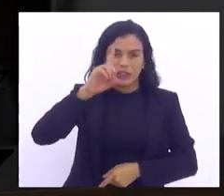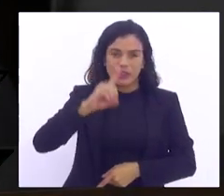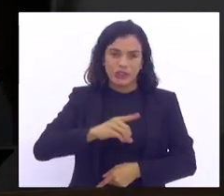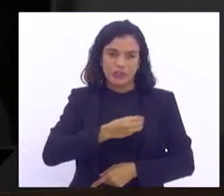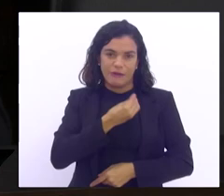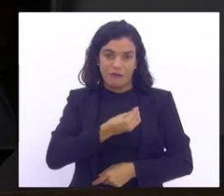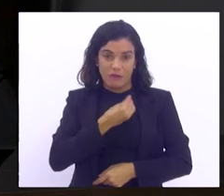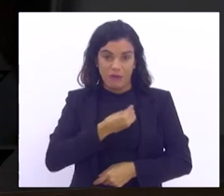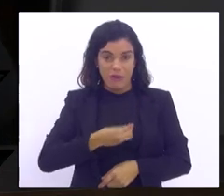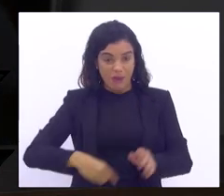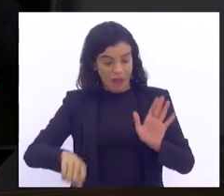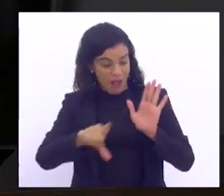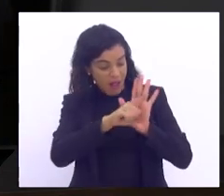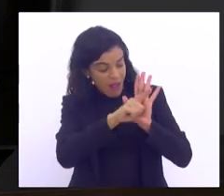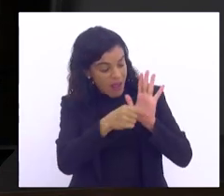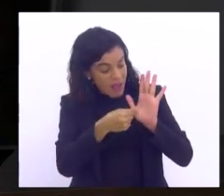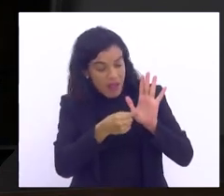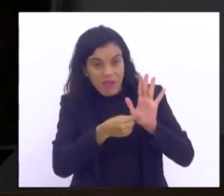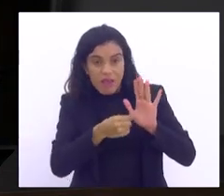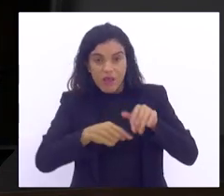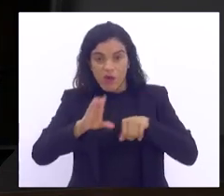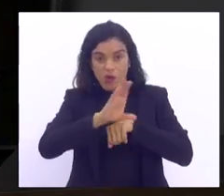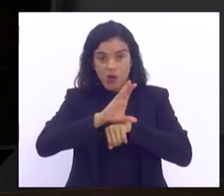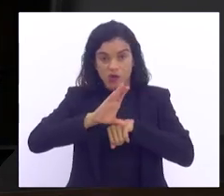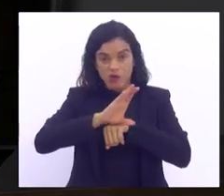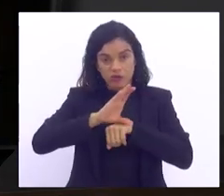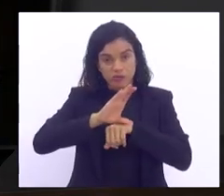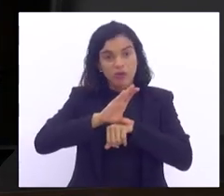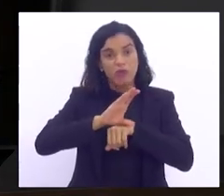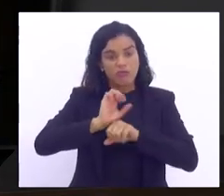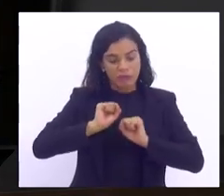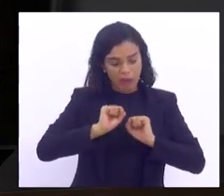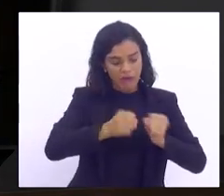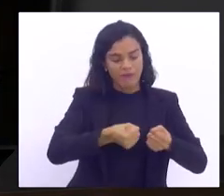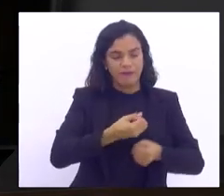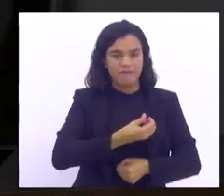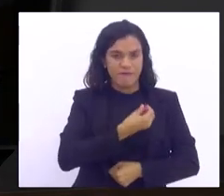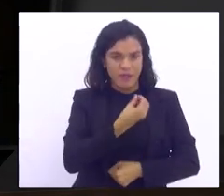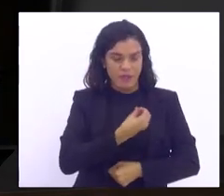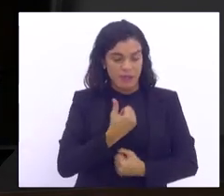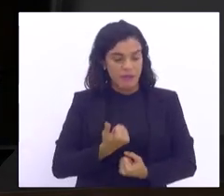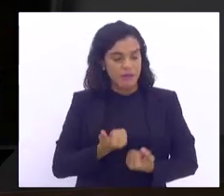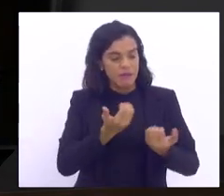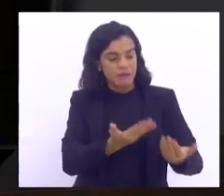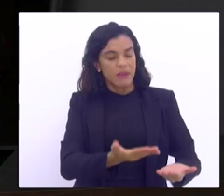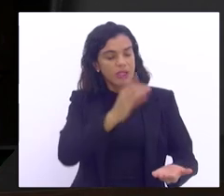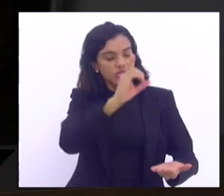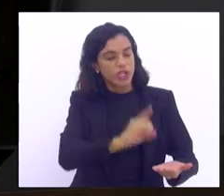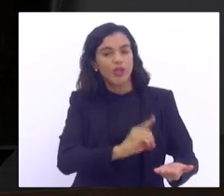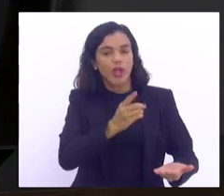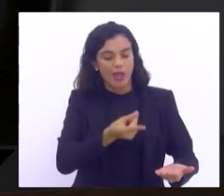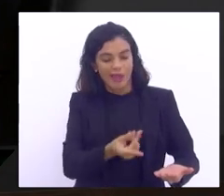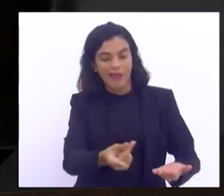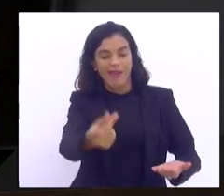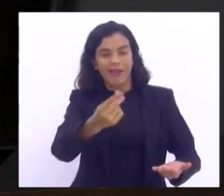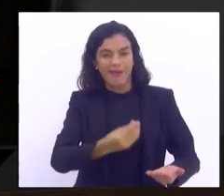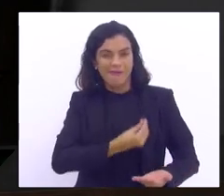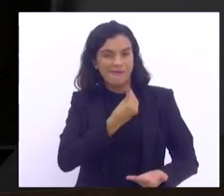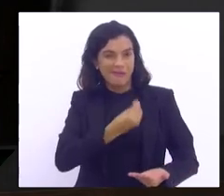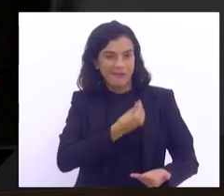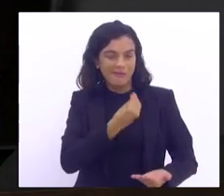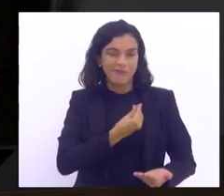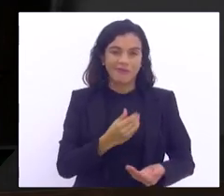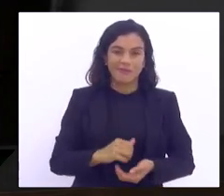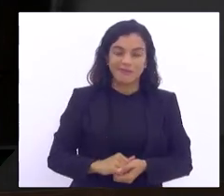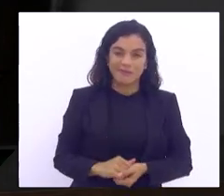ela precisa ser algo que converge para a vida e dá direito à pessoa viver na